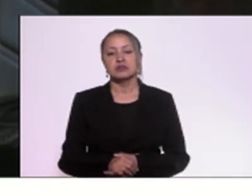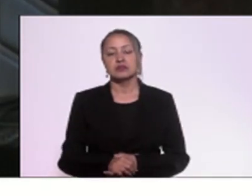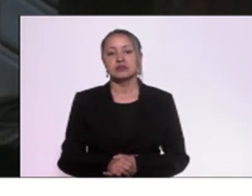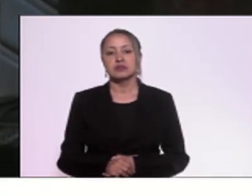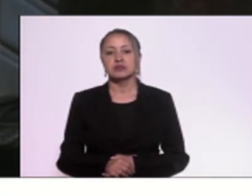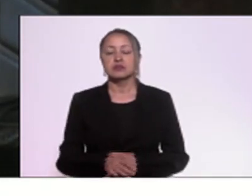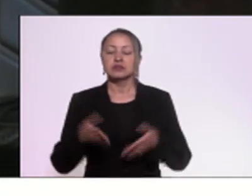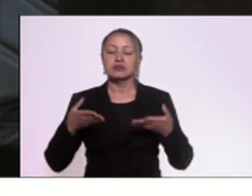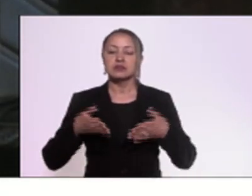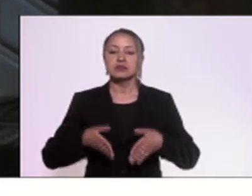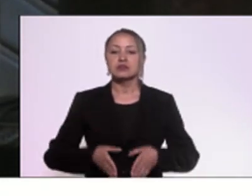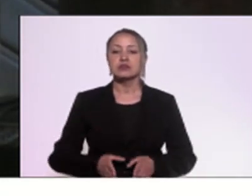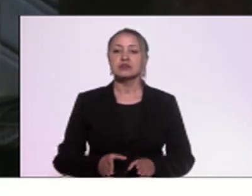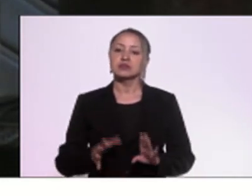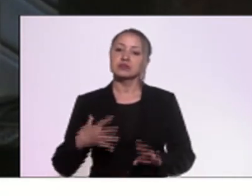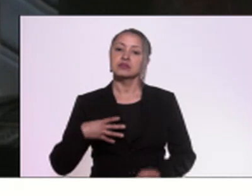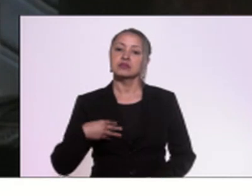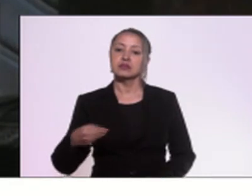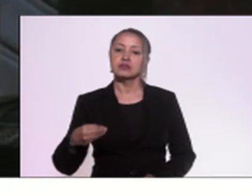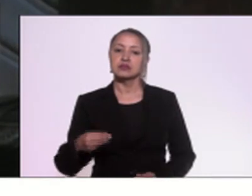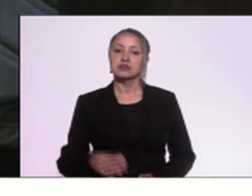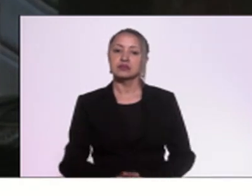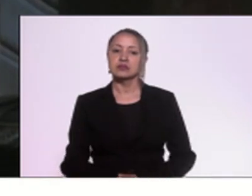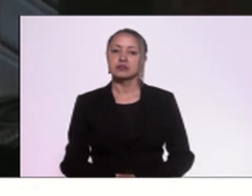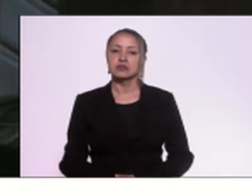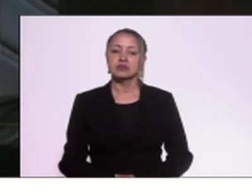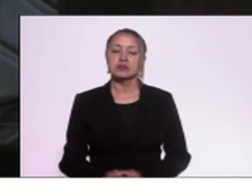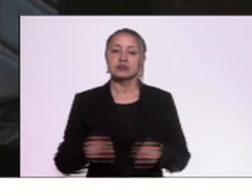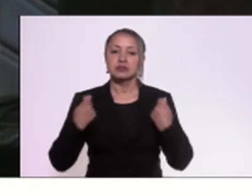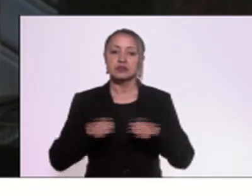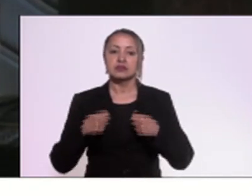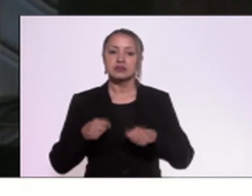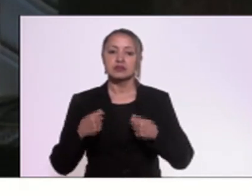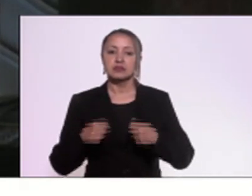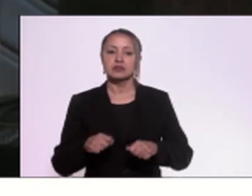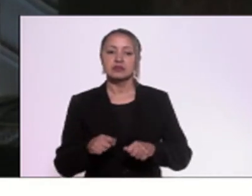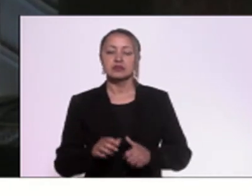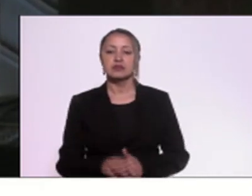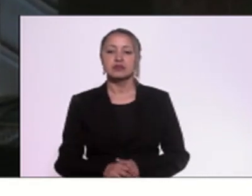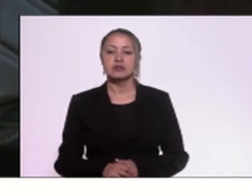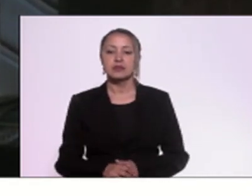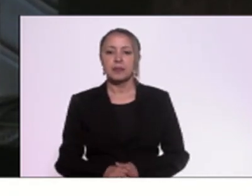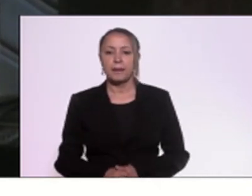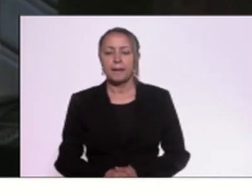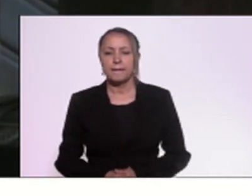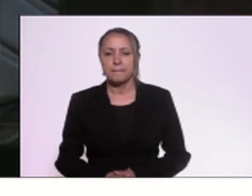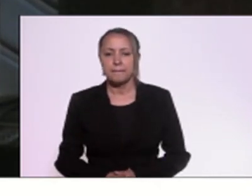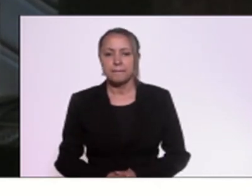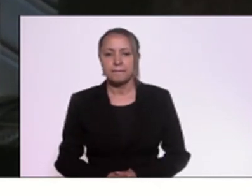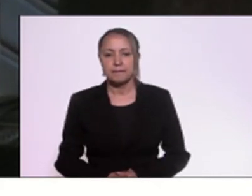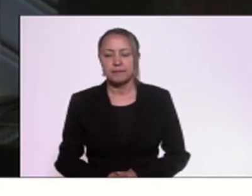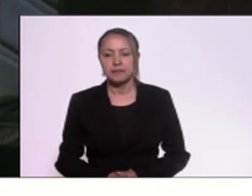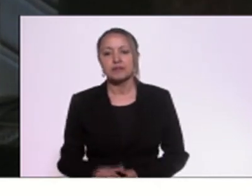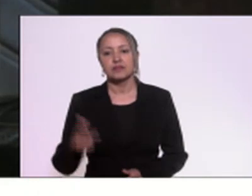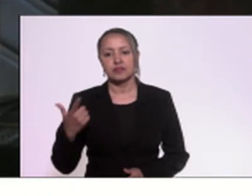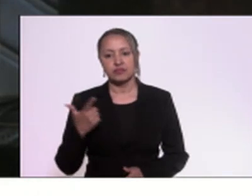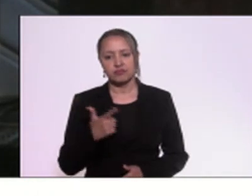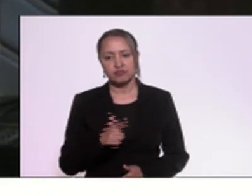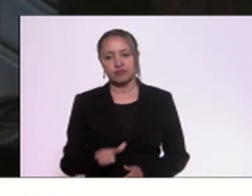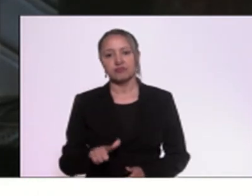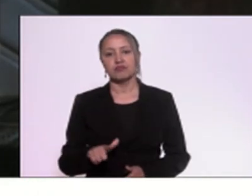Bumbá. É através do cinema que você prospecta isso para o mundo. E aí outro dia eu estava